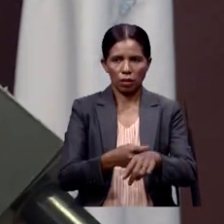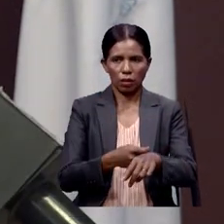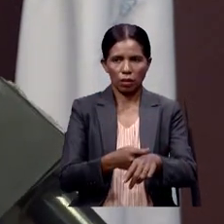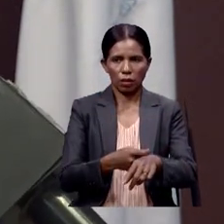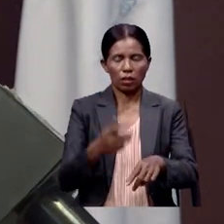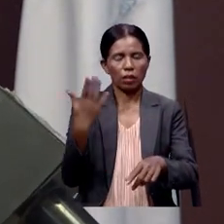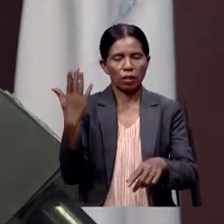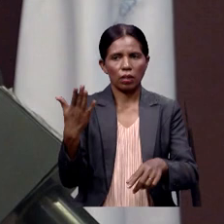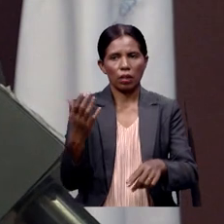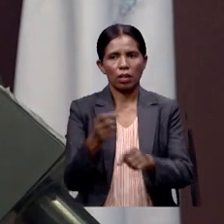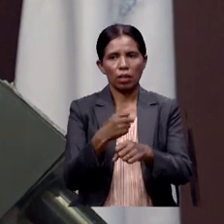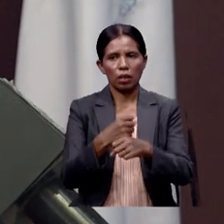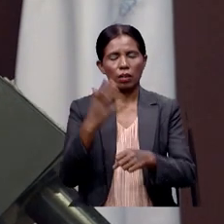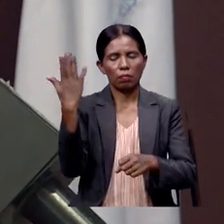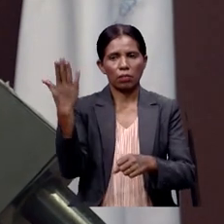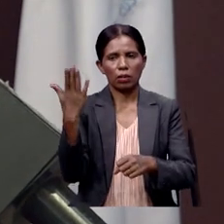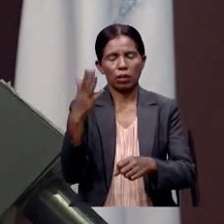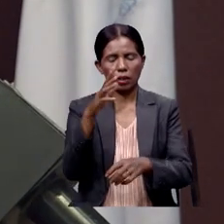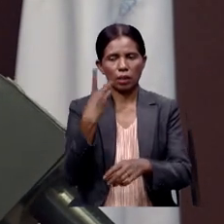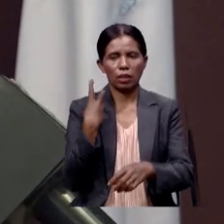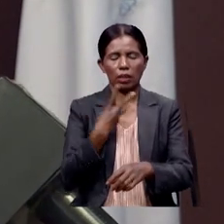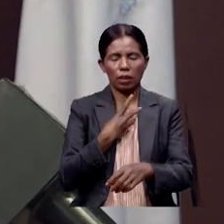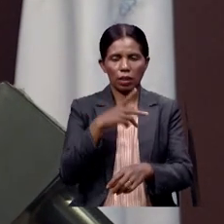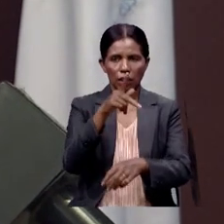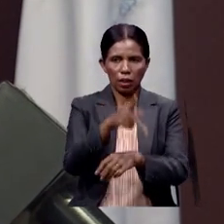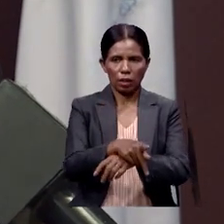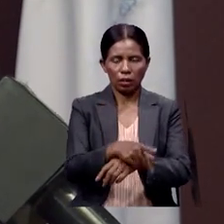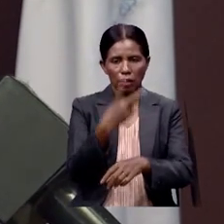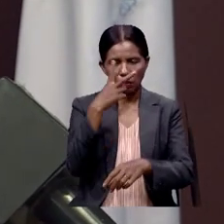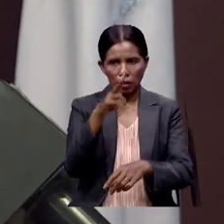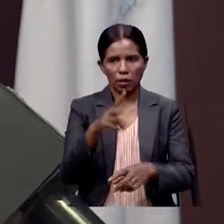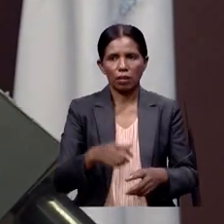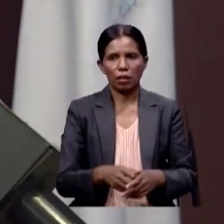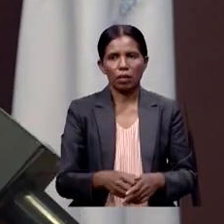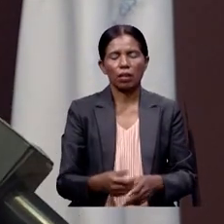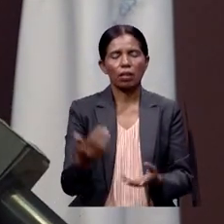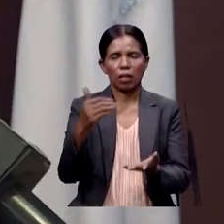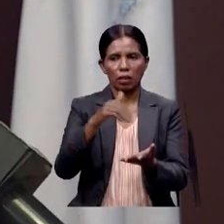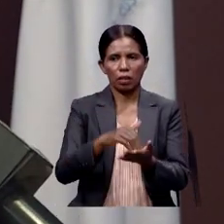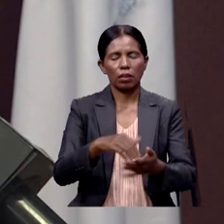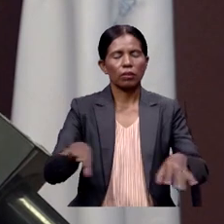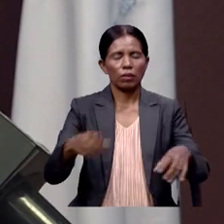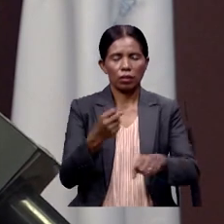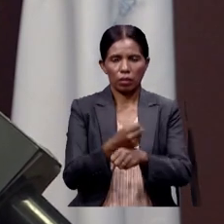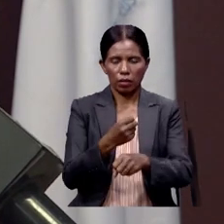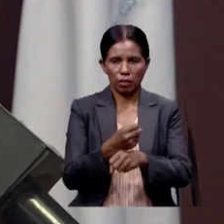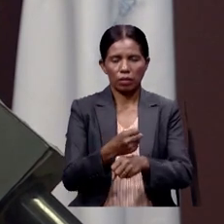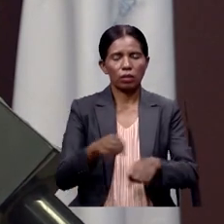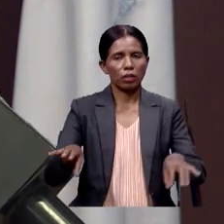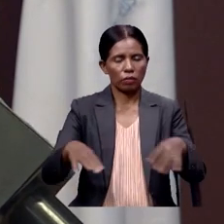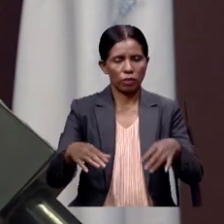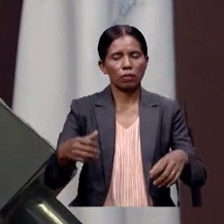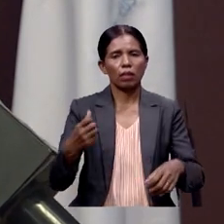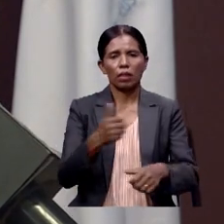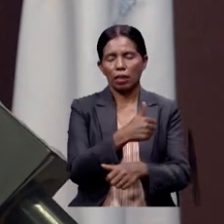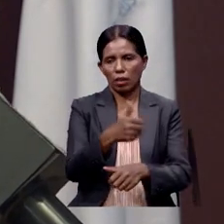e na halau e na valor ita tem calan aguenta para acompanhar ne fila faliba esforço e ida esforço sair da para